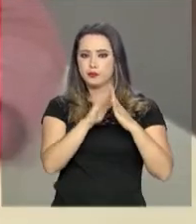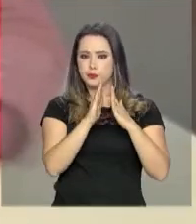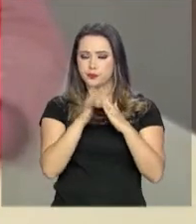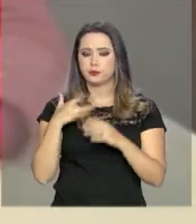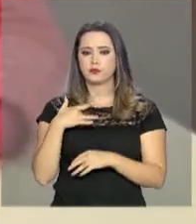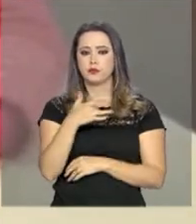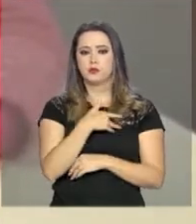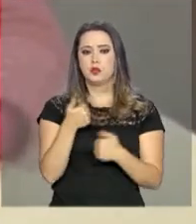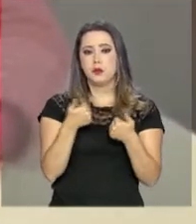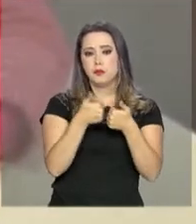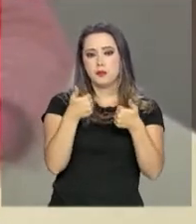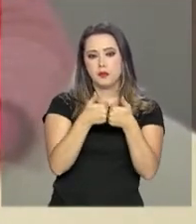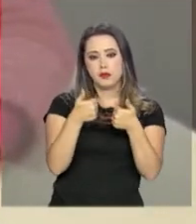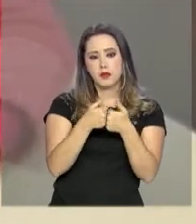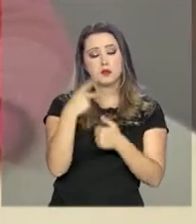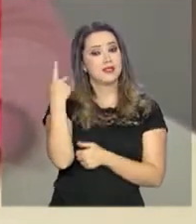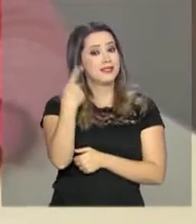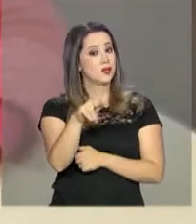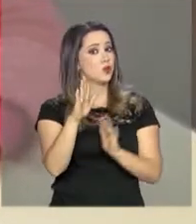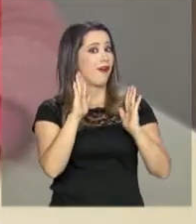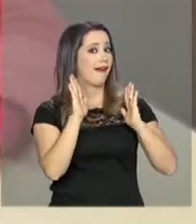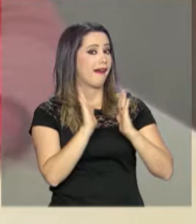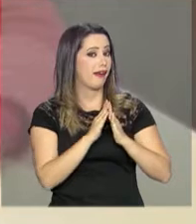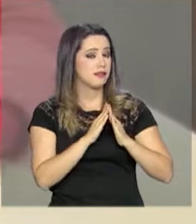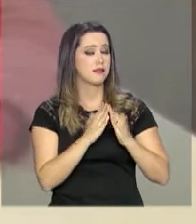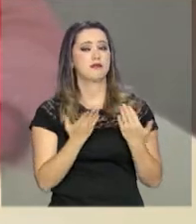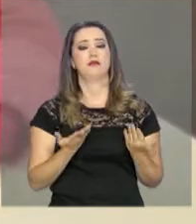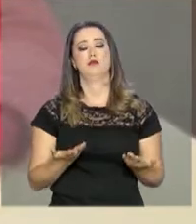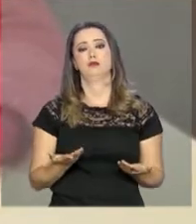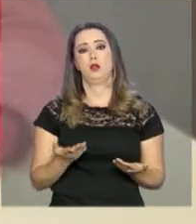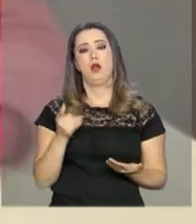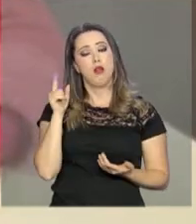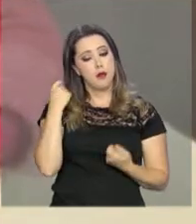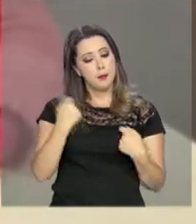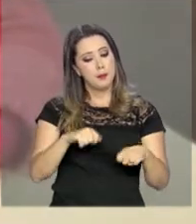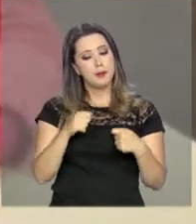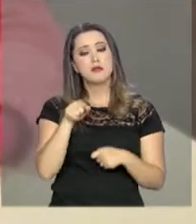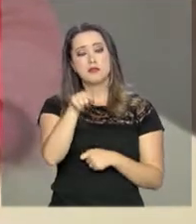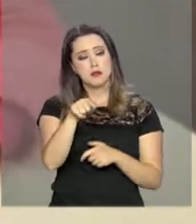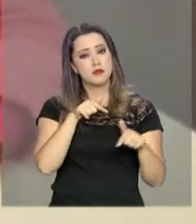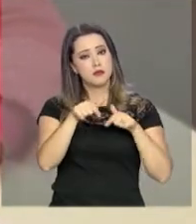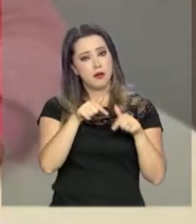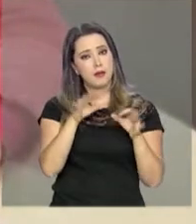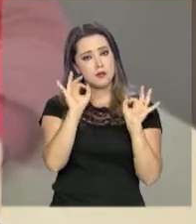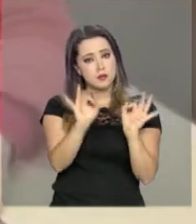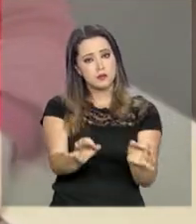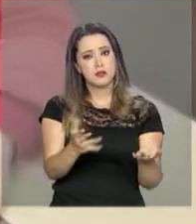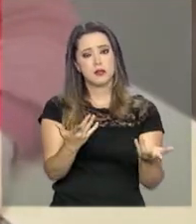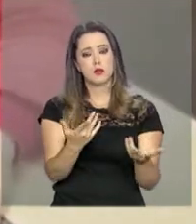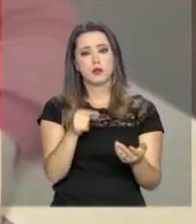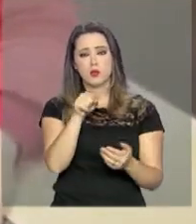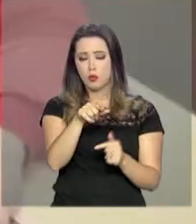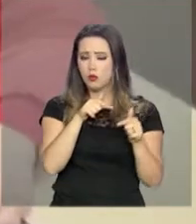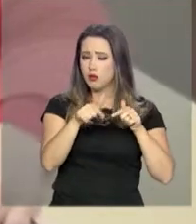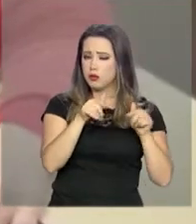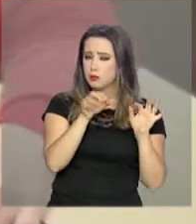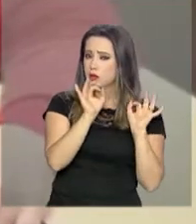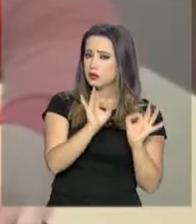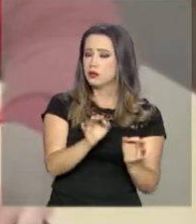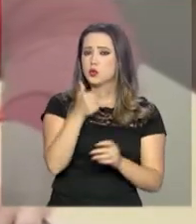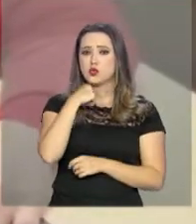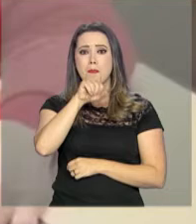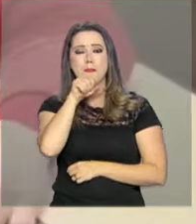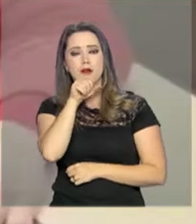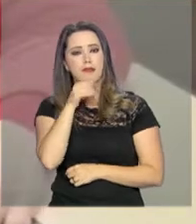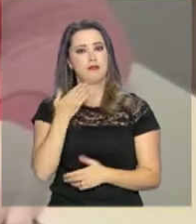de saúde mais próximo da sua casa. Faça o seu dever de casa, faça o seu dever de